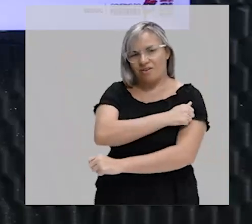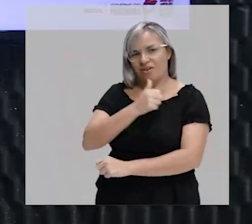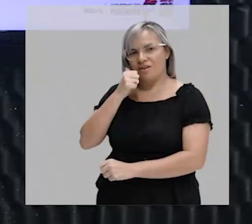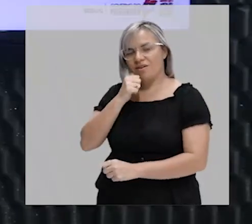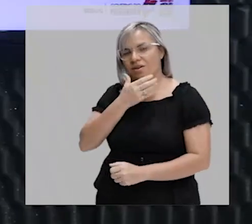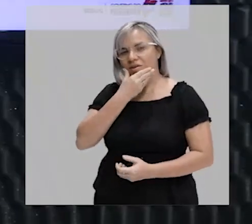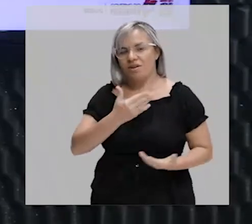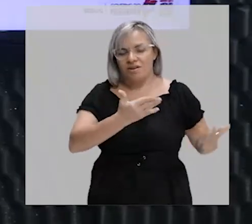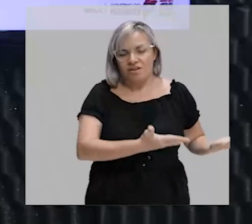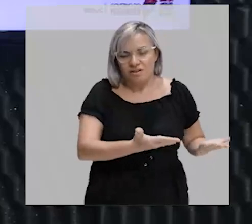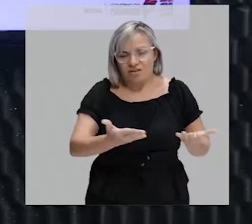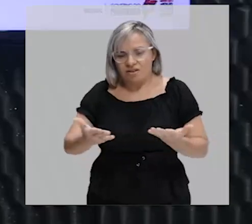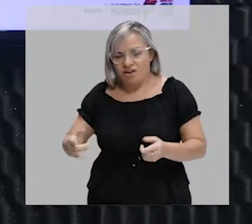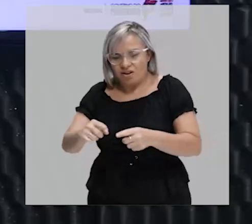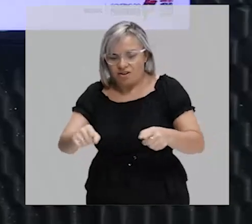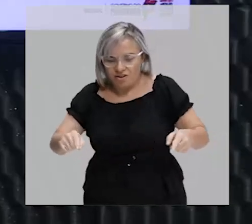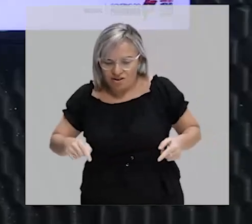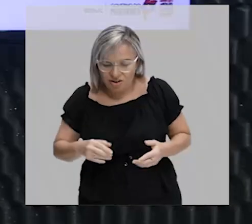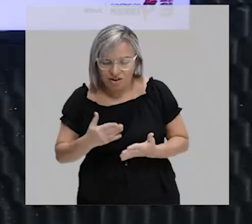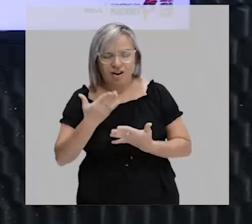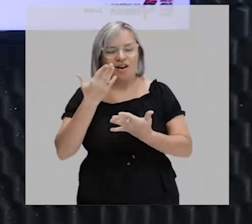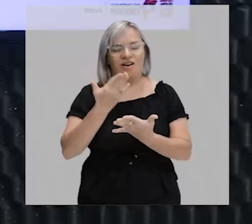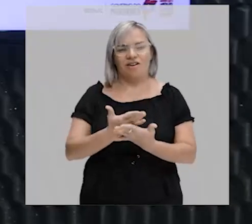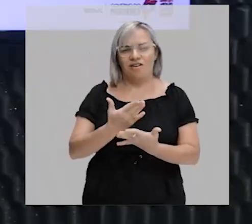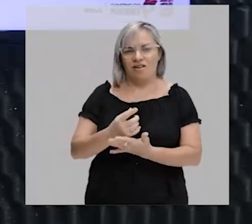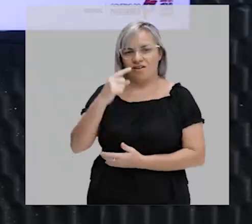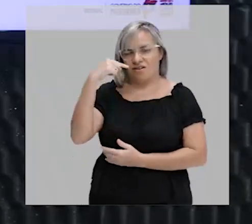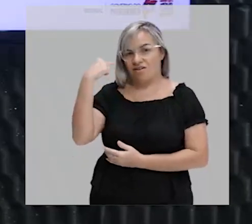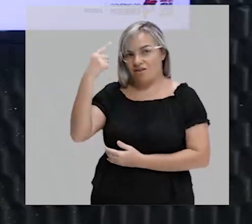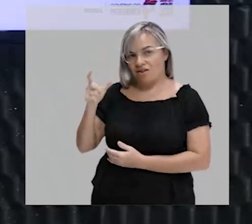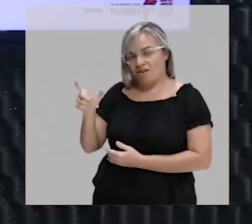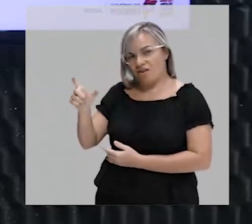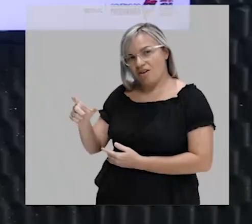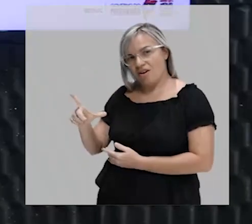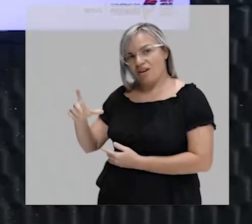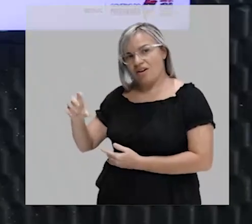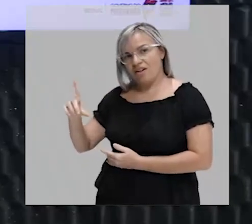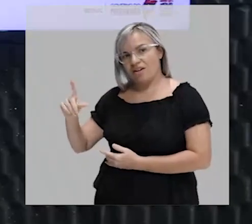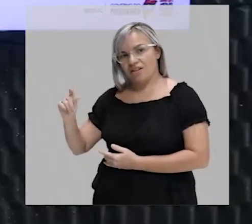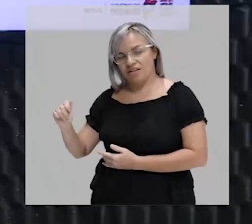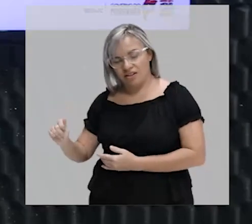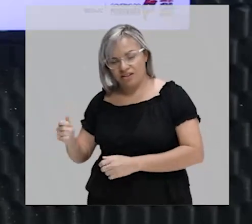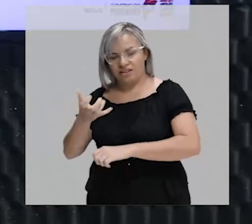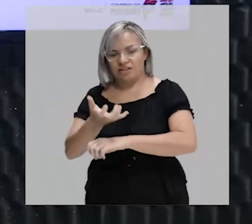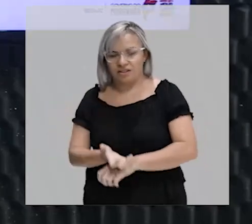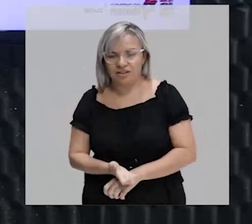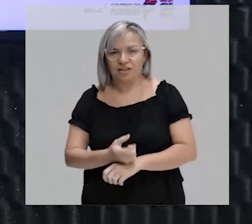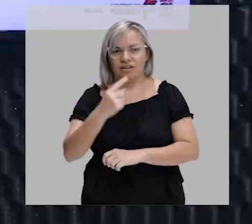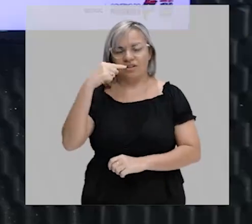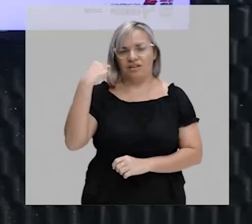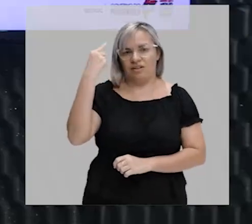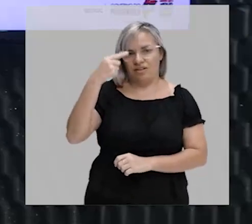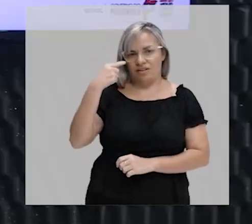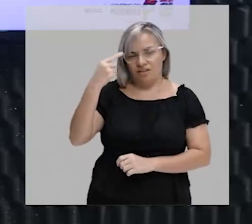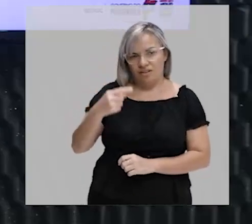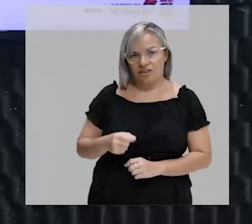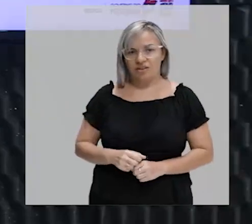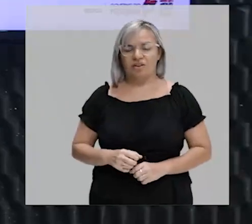chicas, bem-vindos à classe de espanhol de hoje. Professora Leda Jane, aqui na área do hashtag Fique em Casa Aprendendo na TV Educação,